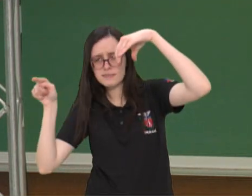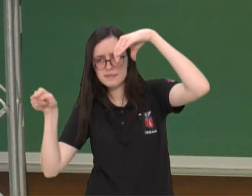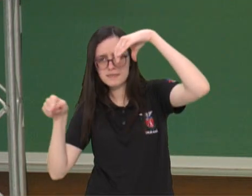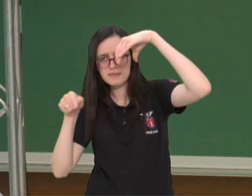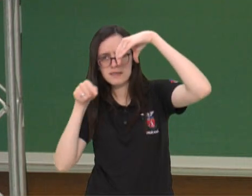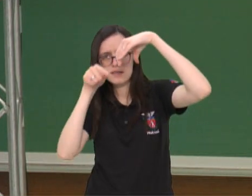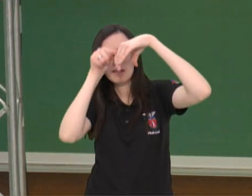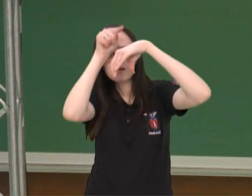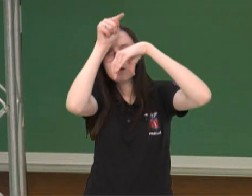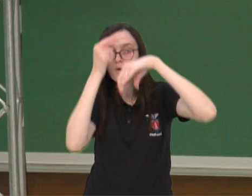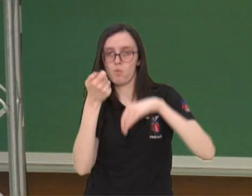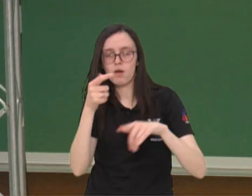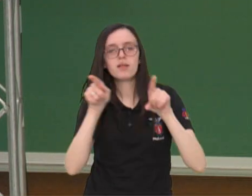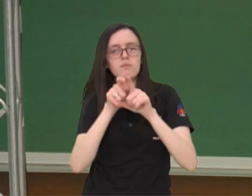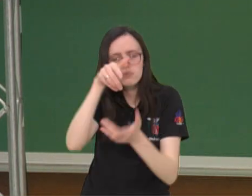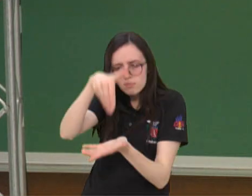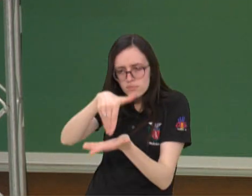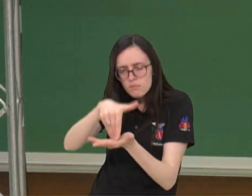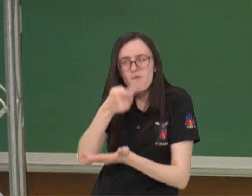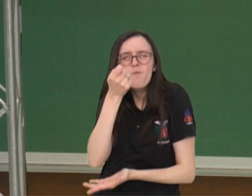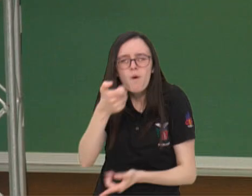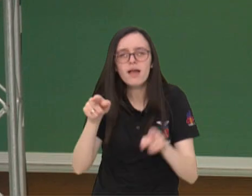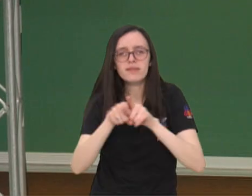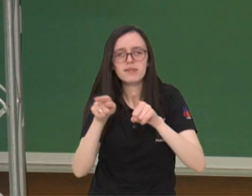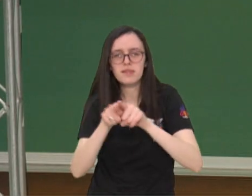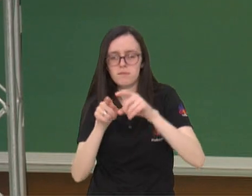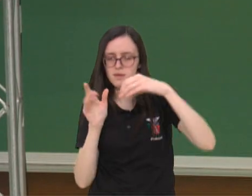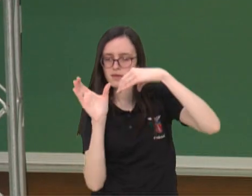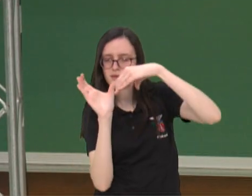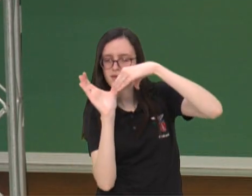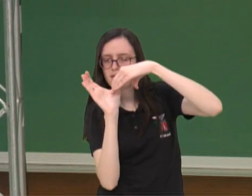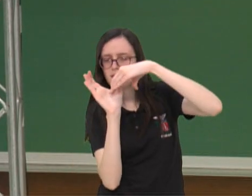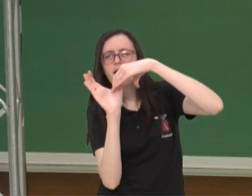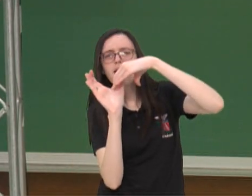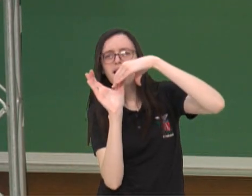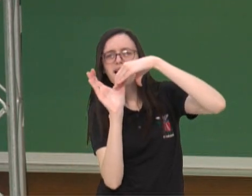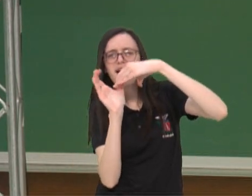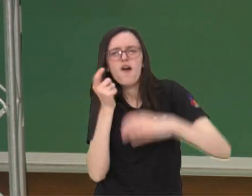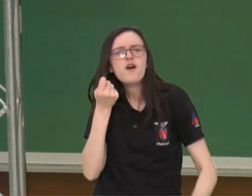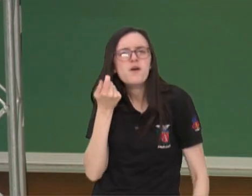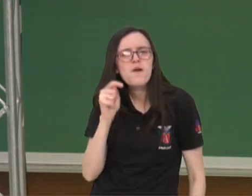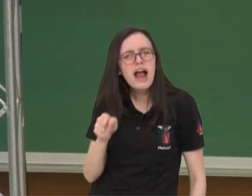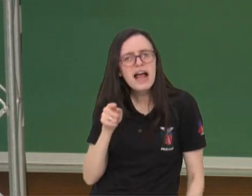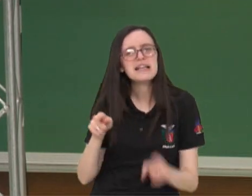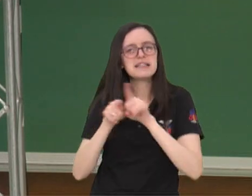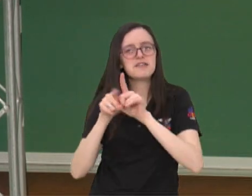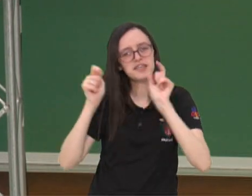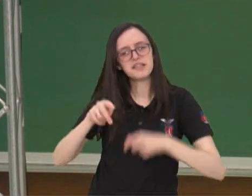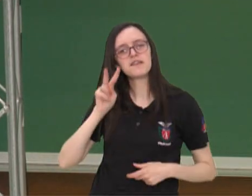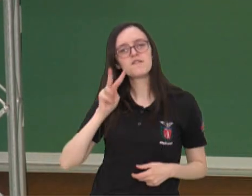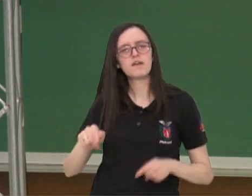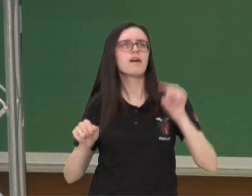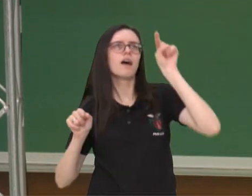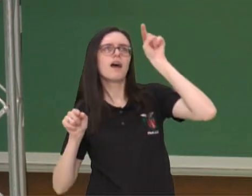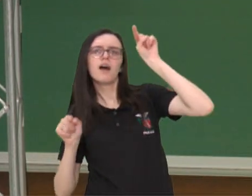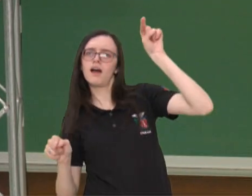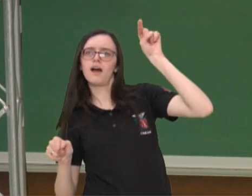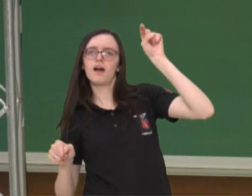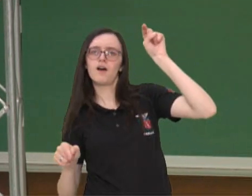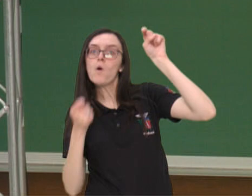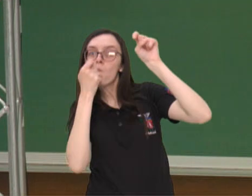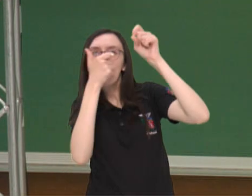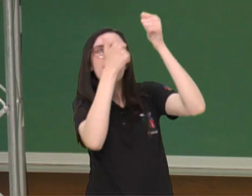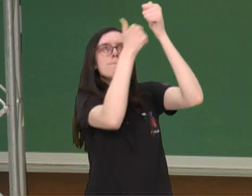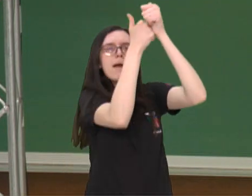ponto aqui, de intersecção entre elas, pertinho do vértice da outra parábola que tem a concavidade voltada para cima. E